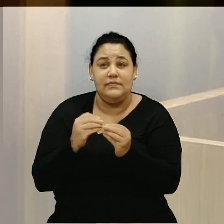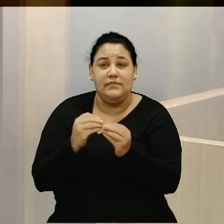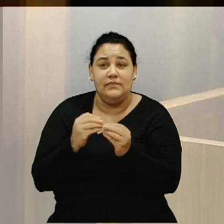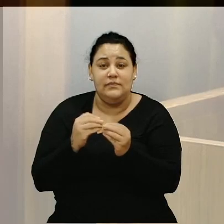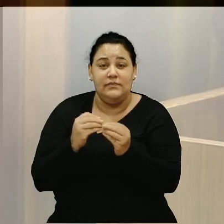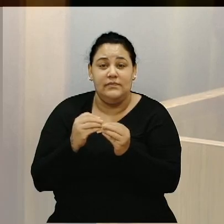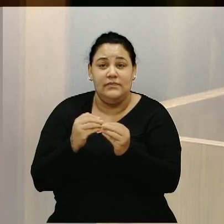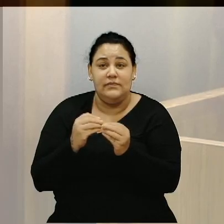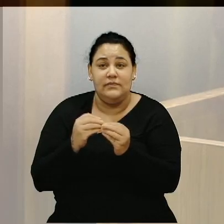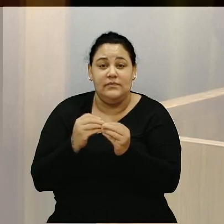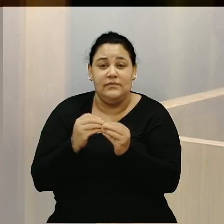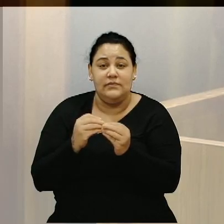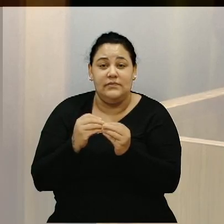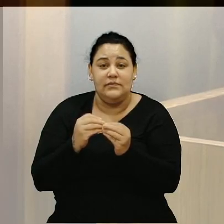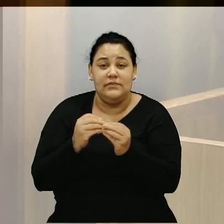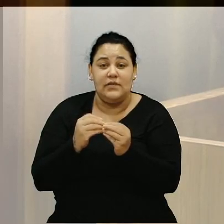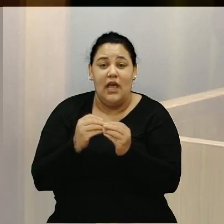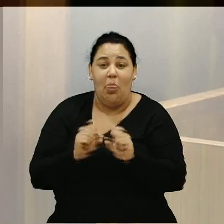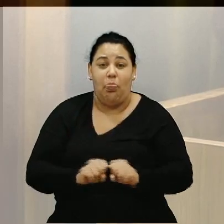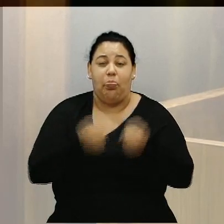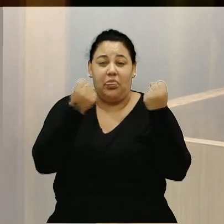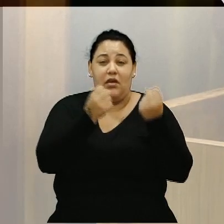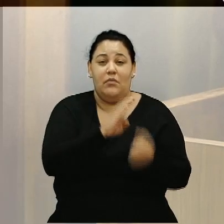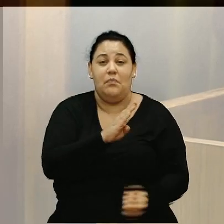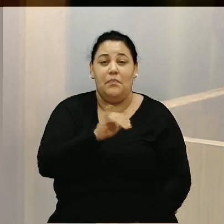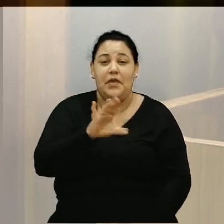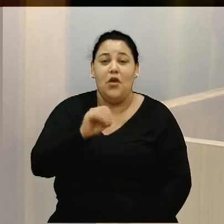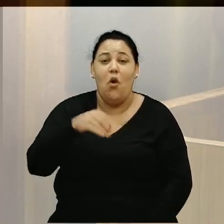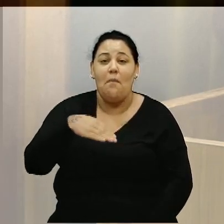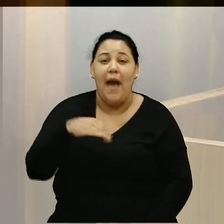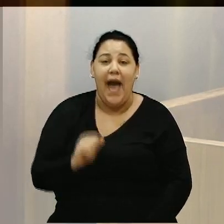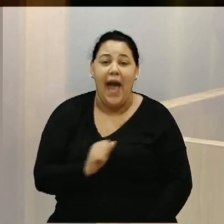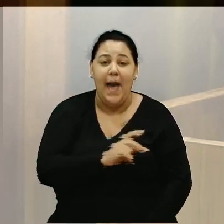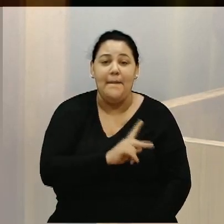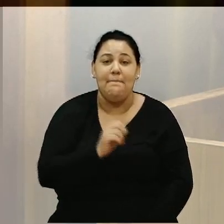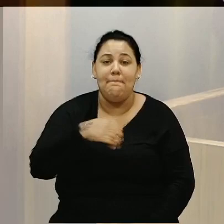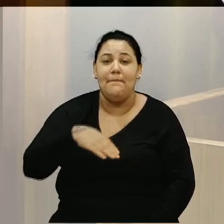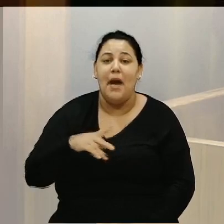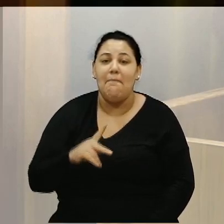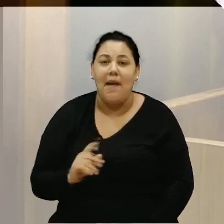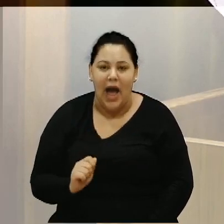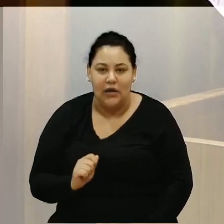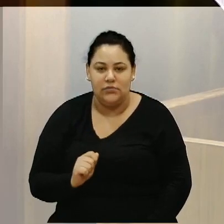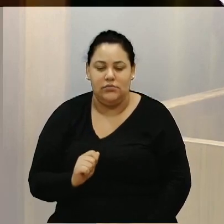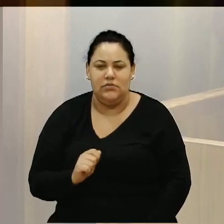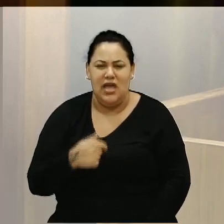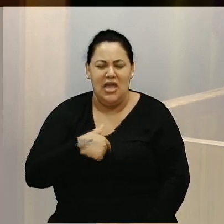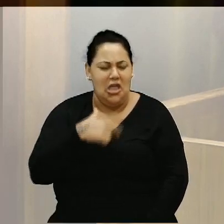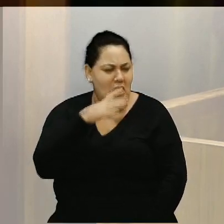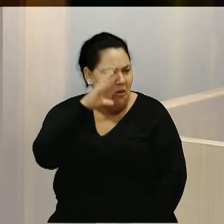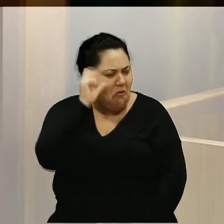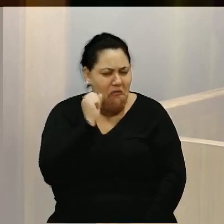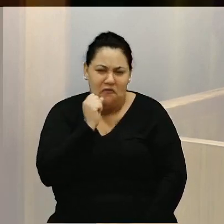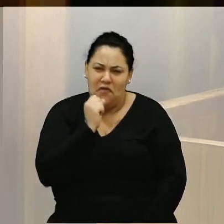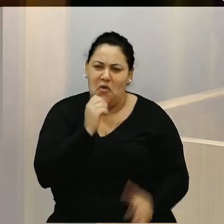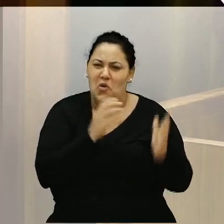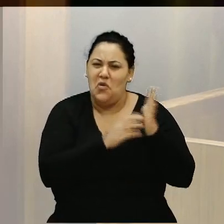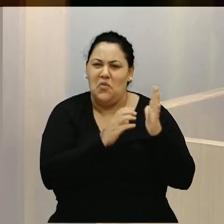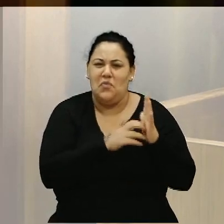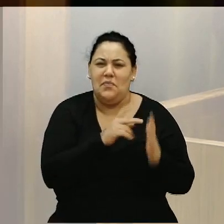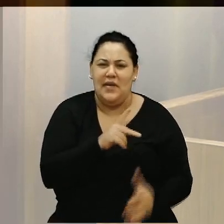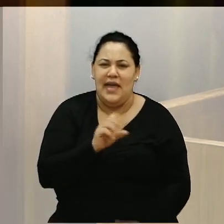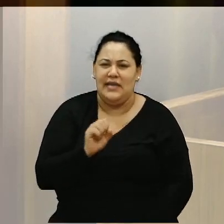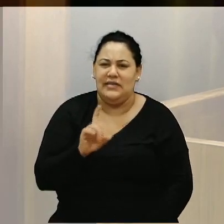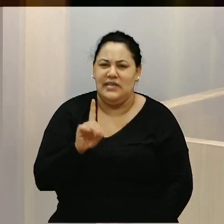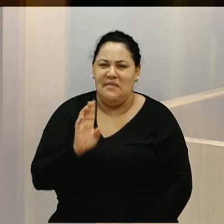bioma Pampa. Aí eu escutei aqui a turma do PSDB, ou na sua votação, com essa